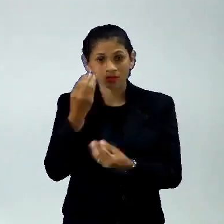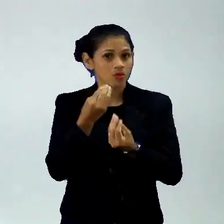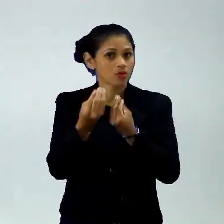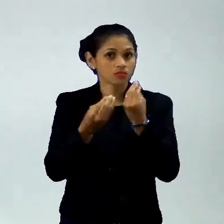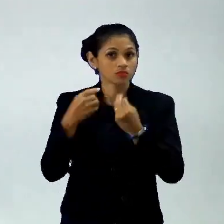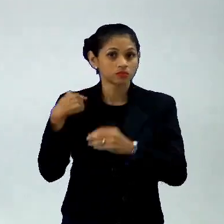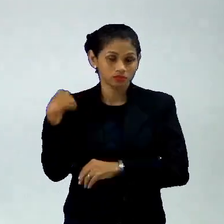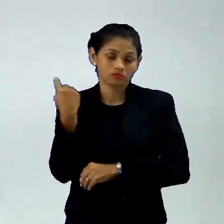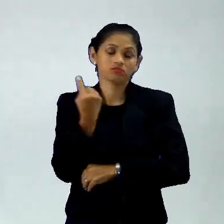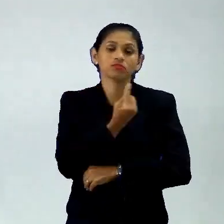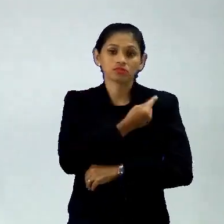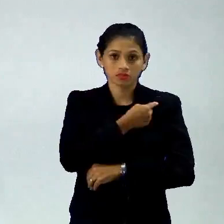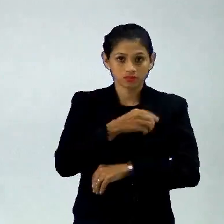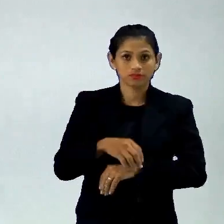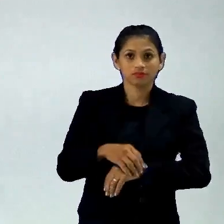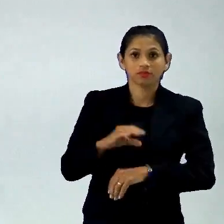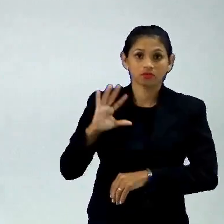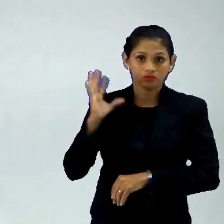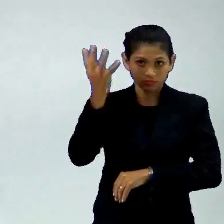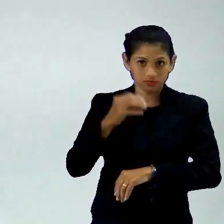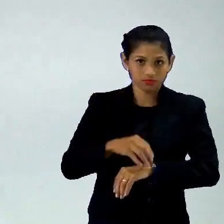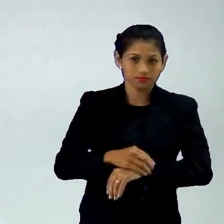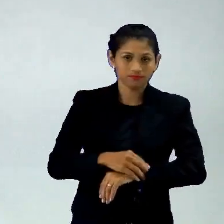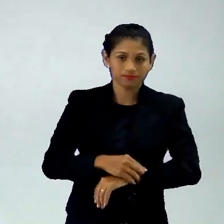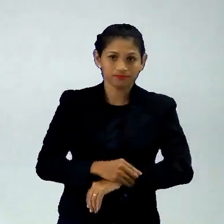nossos sentidos acontecem. Vamos lá?